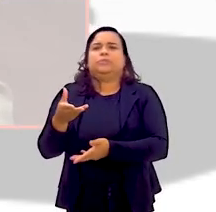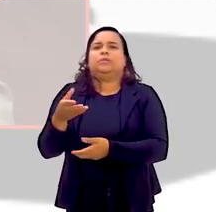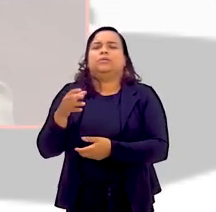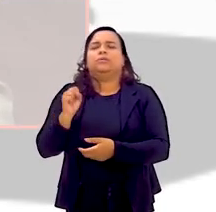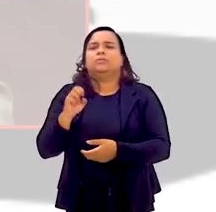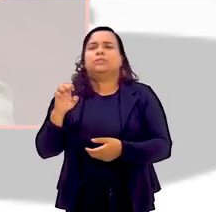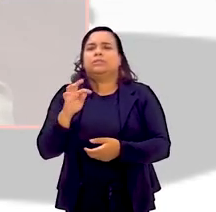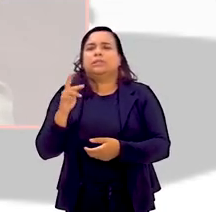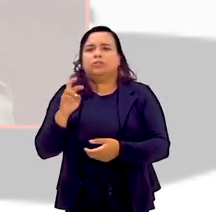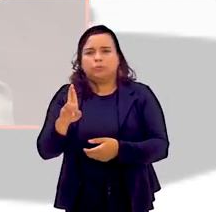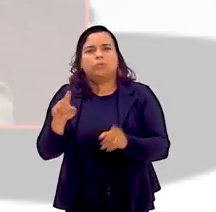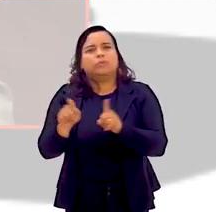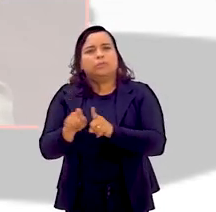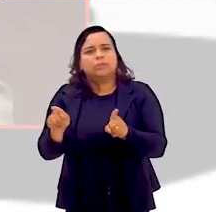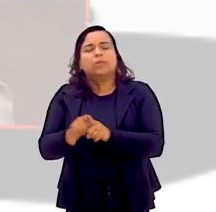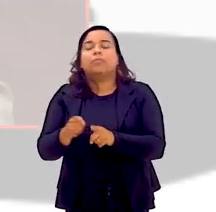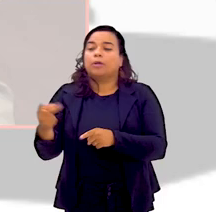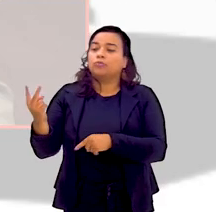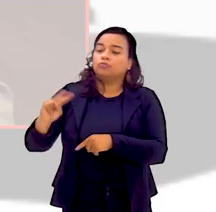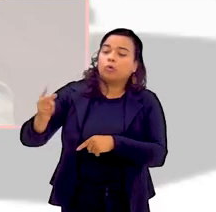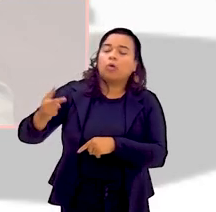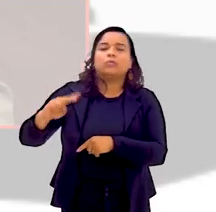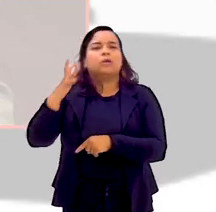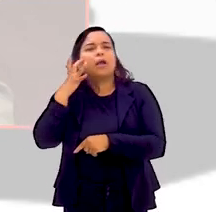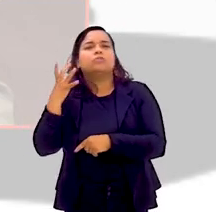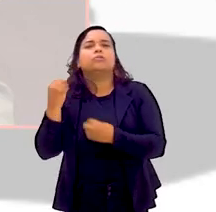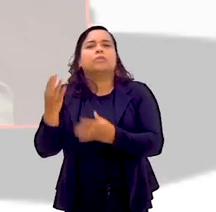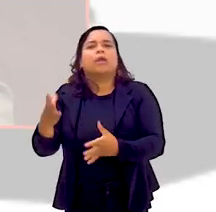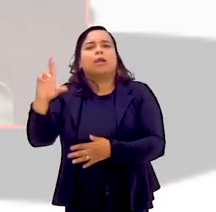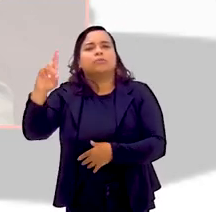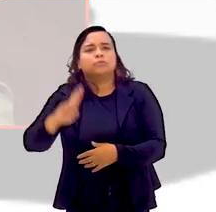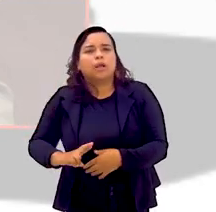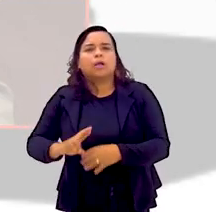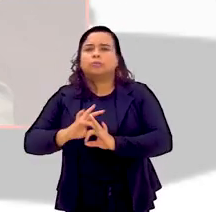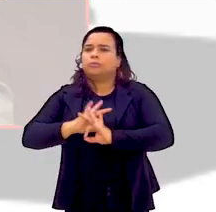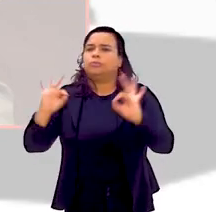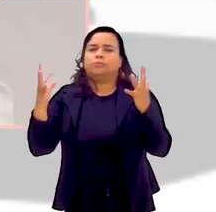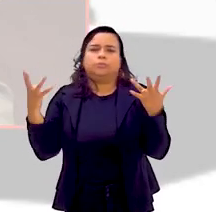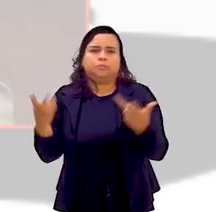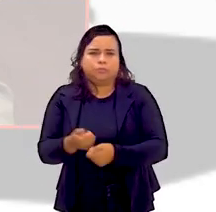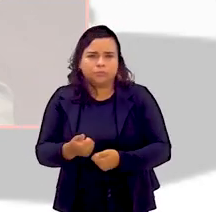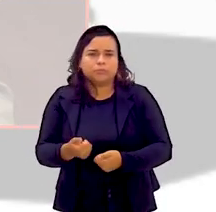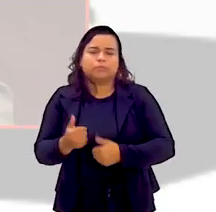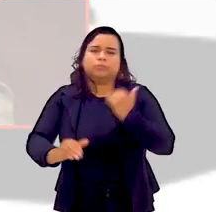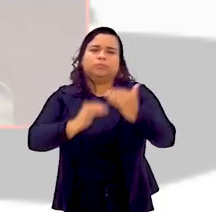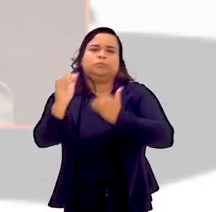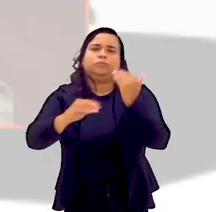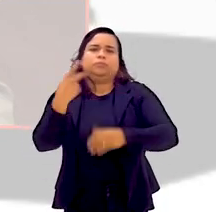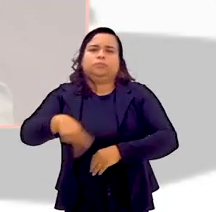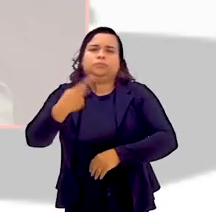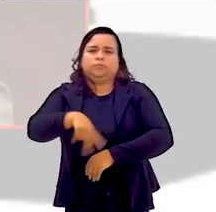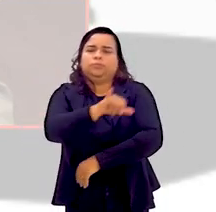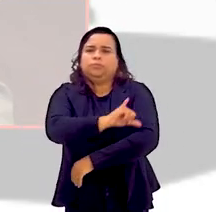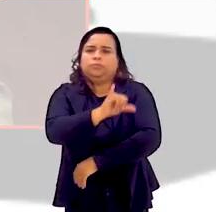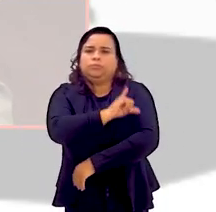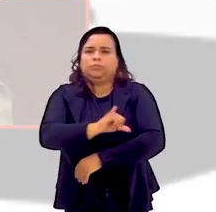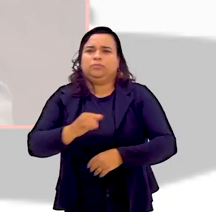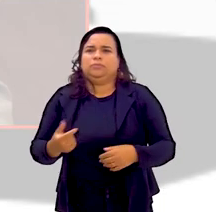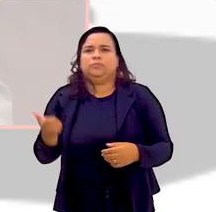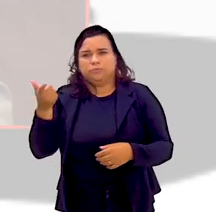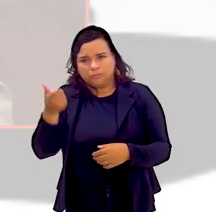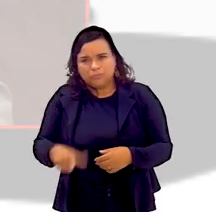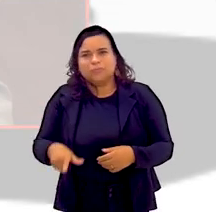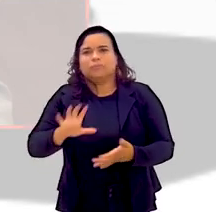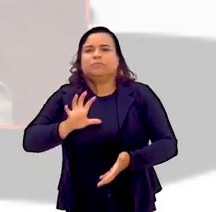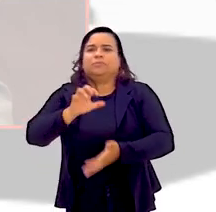Setur, e acho que os dois propiciaram um resultado muito efetivo para o crescimento do turismo fluminense, que